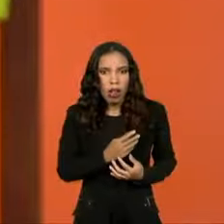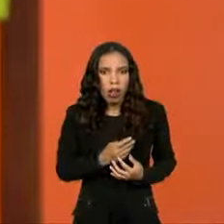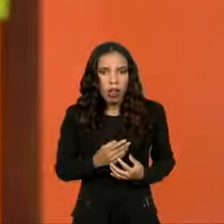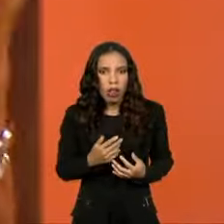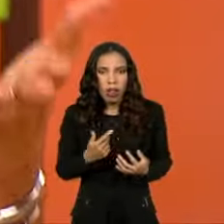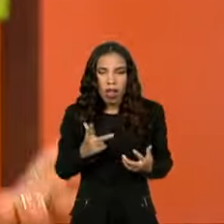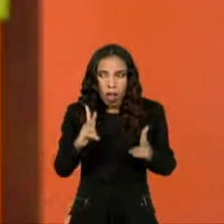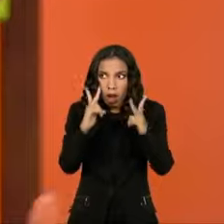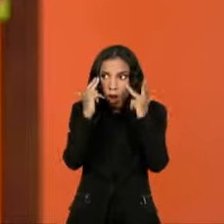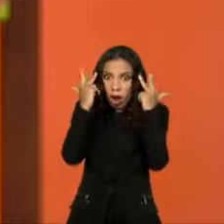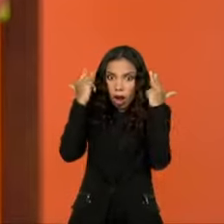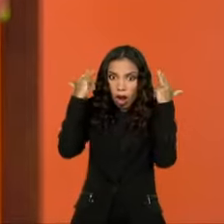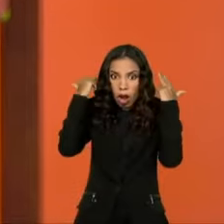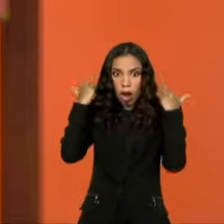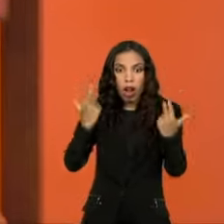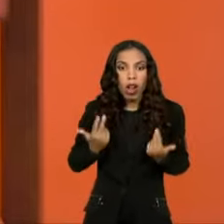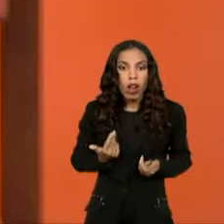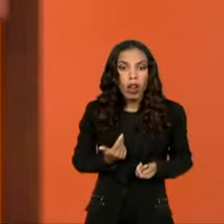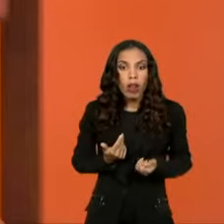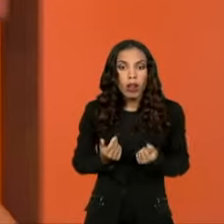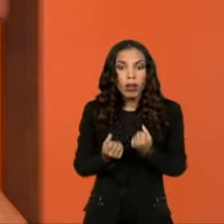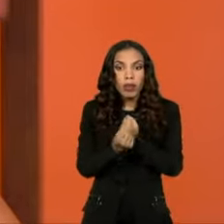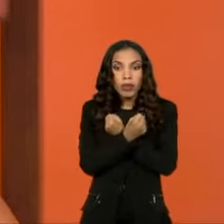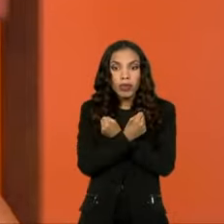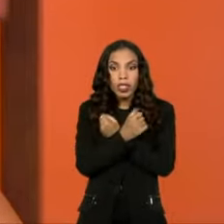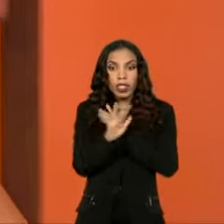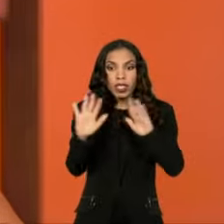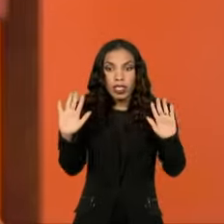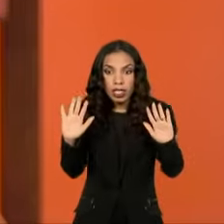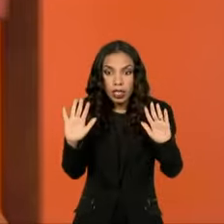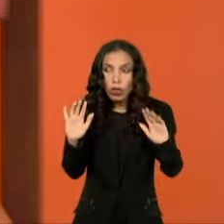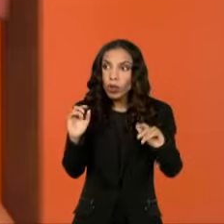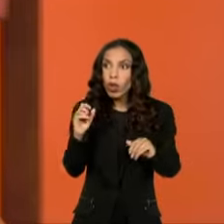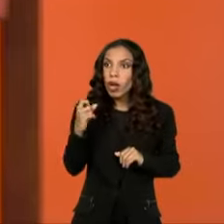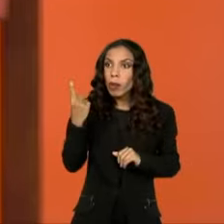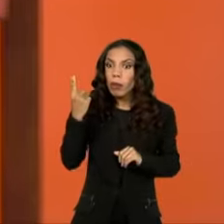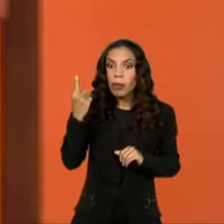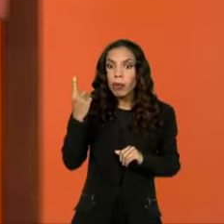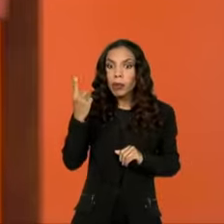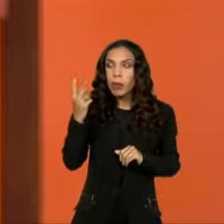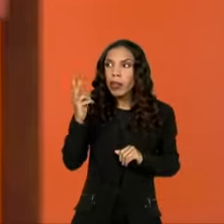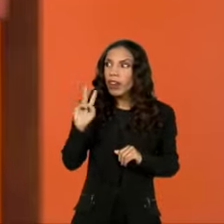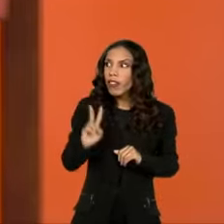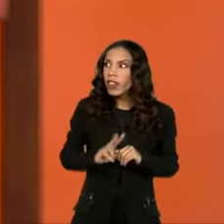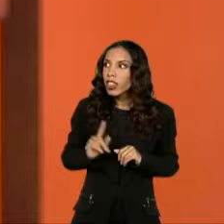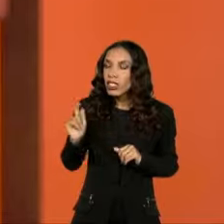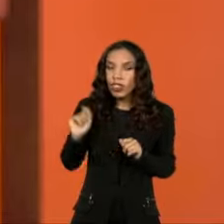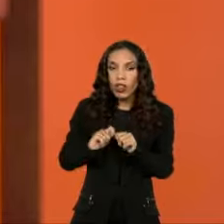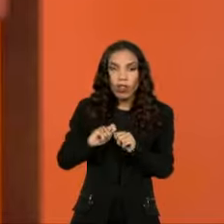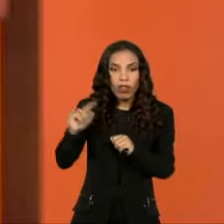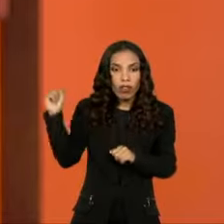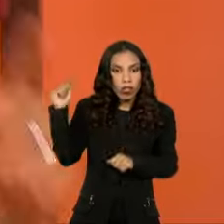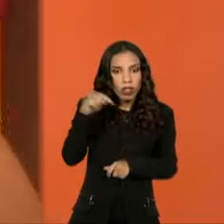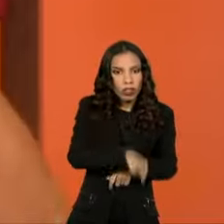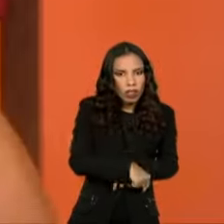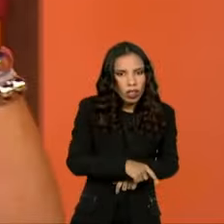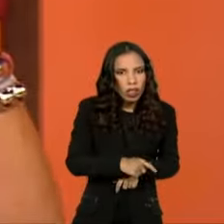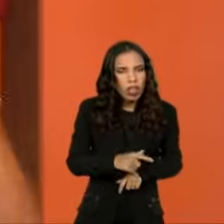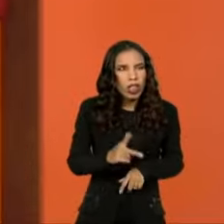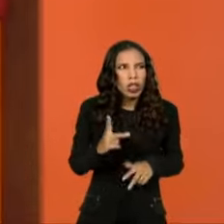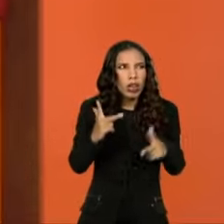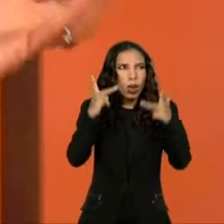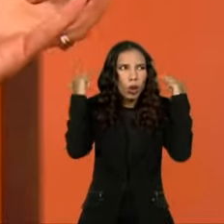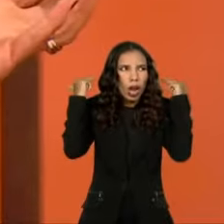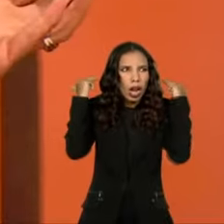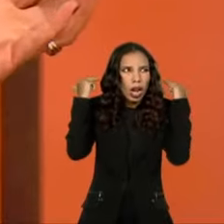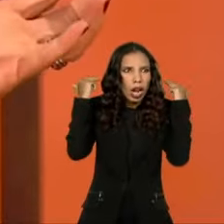meio Joãozinho. E vi, foi? E fui Sem Censura, foi um dos primeiros programas que eu fiz, na época que era com Lúcia Leme. Jura? O cabelo curtinho? Eu agora não